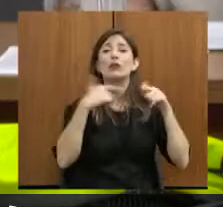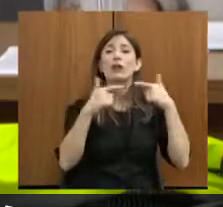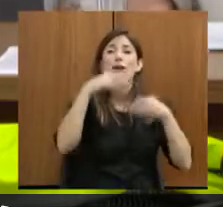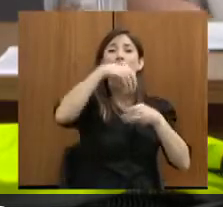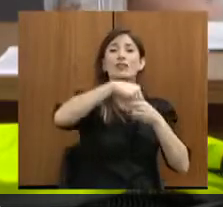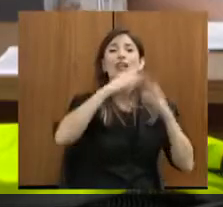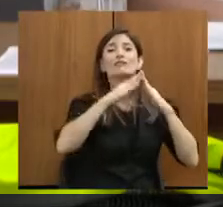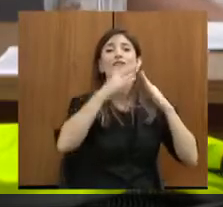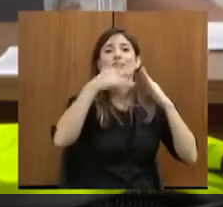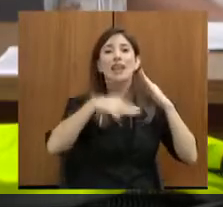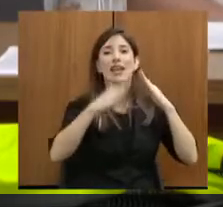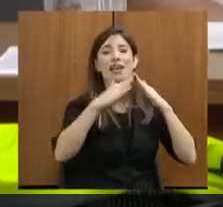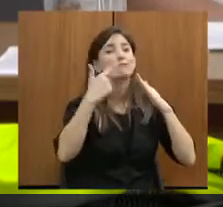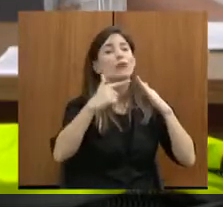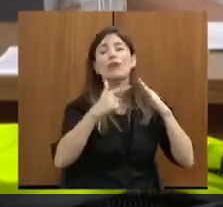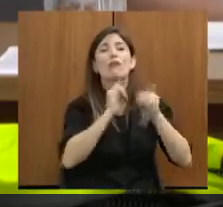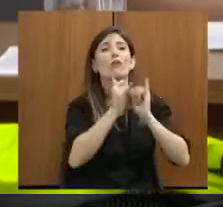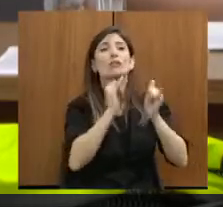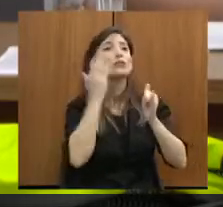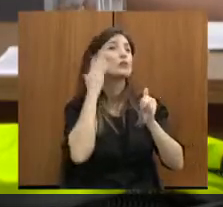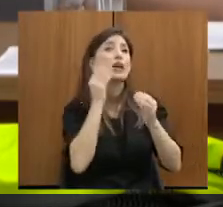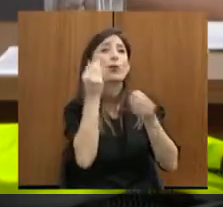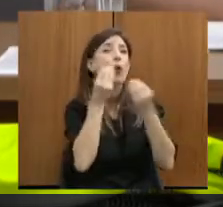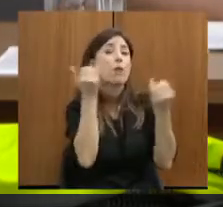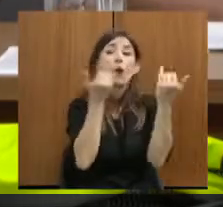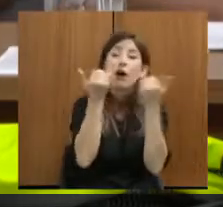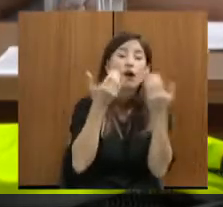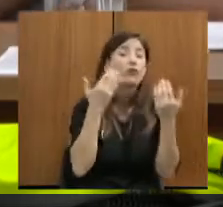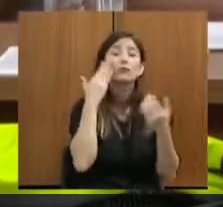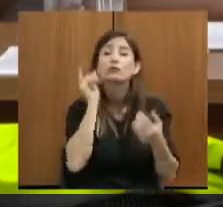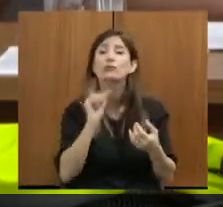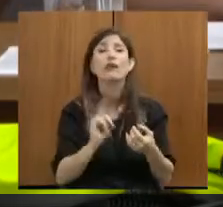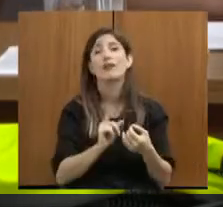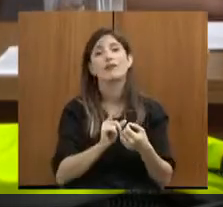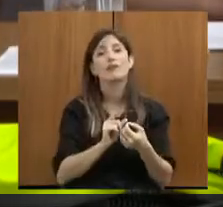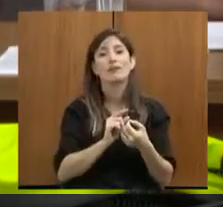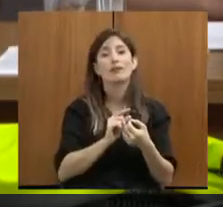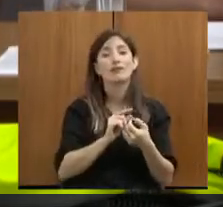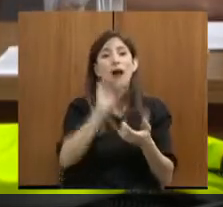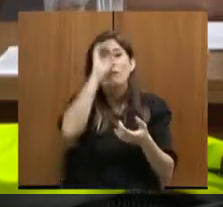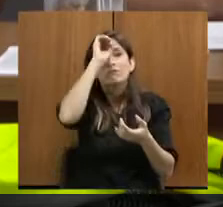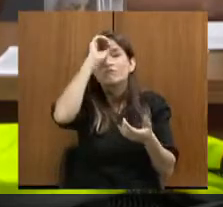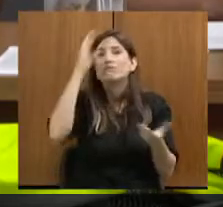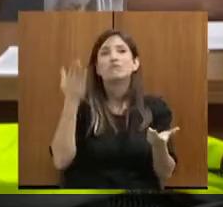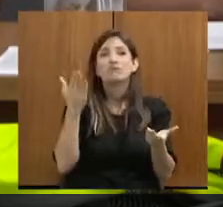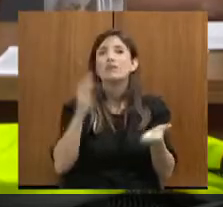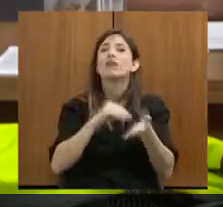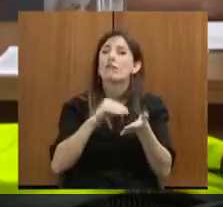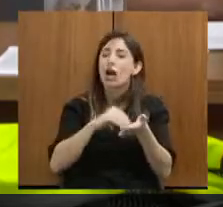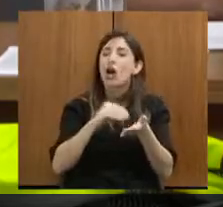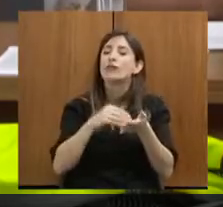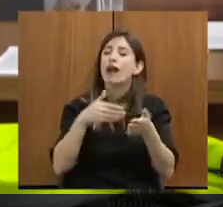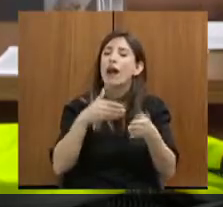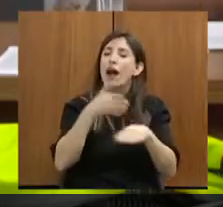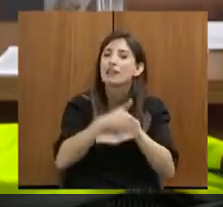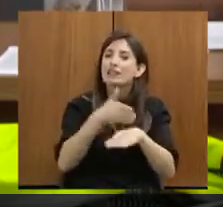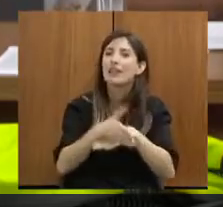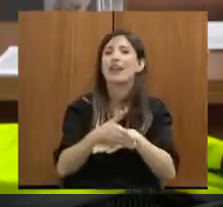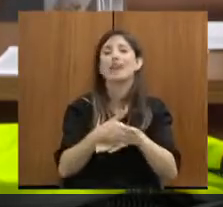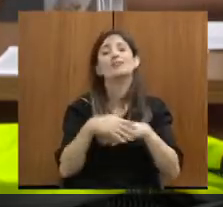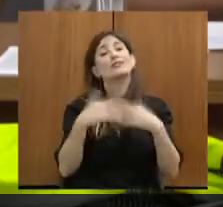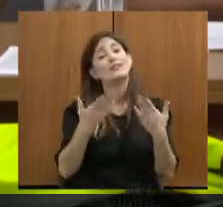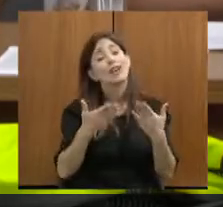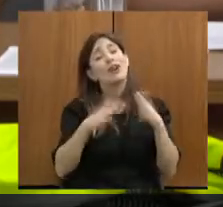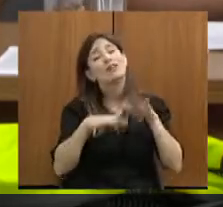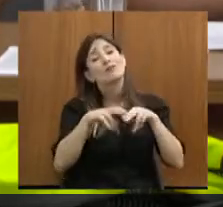para tal situação só que a gente só consegue determinadas coisas acessos devido a essas coisas sendo PJ